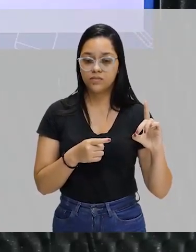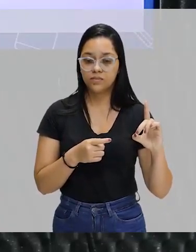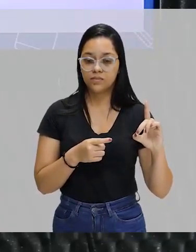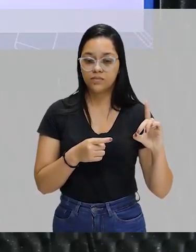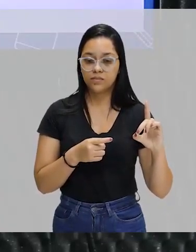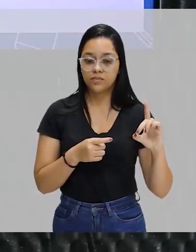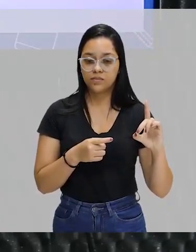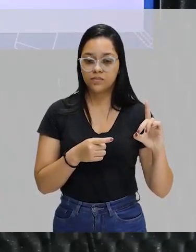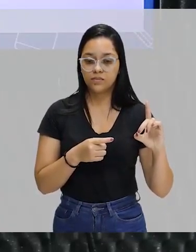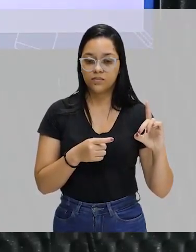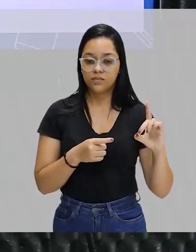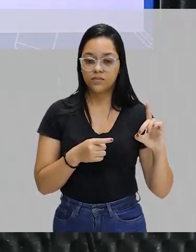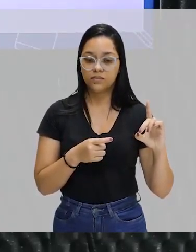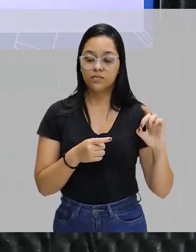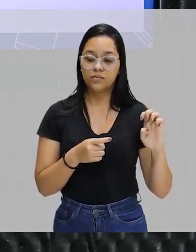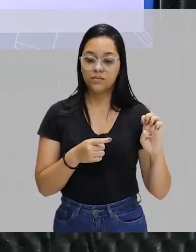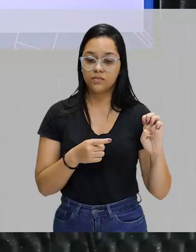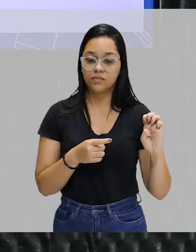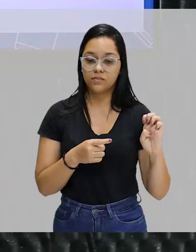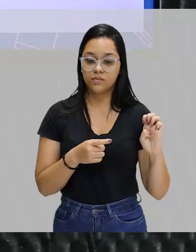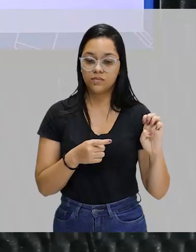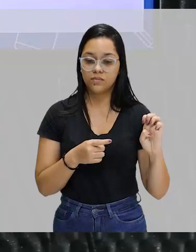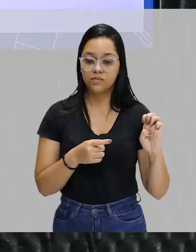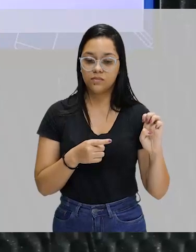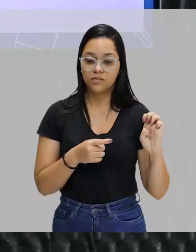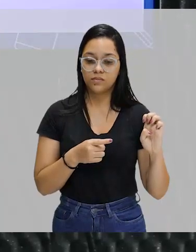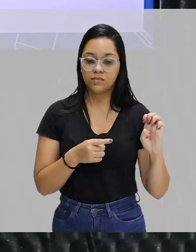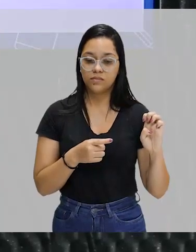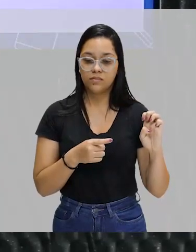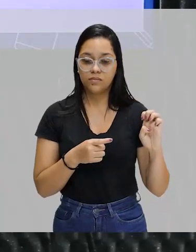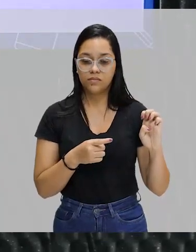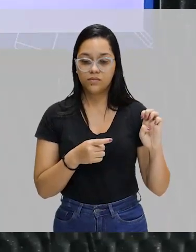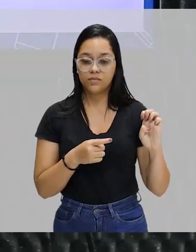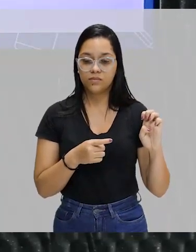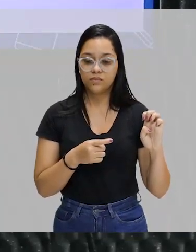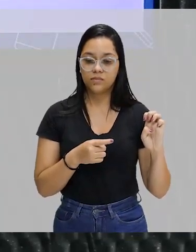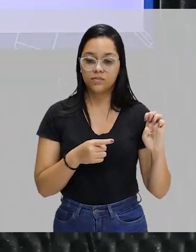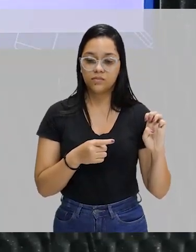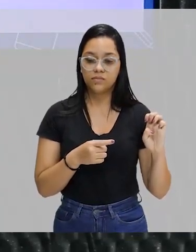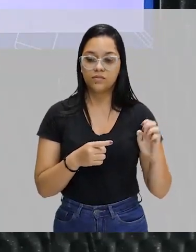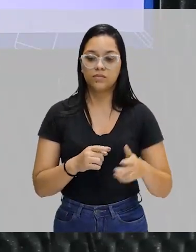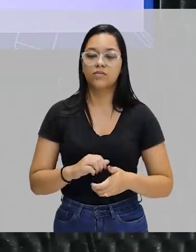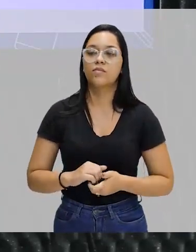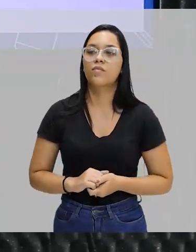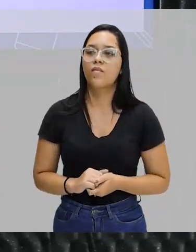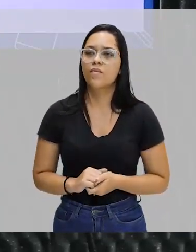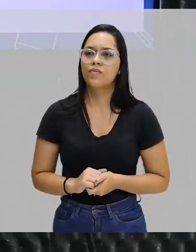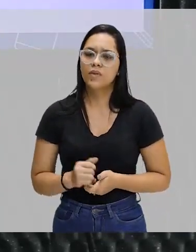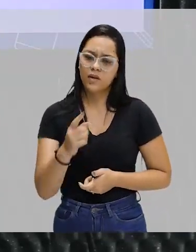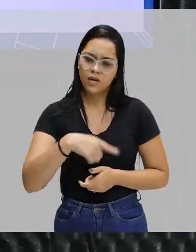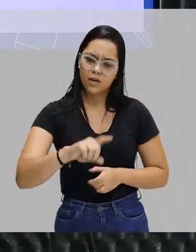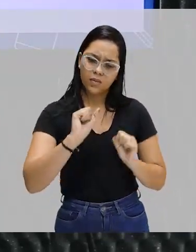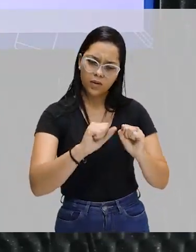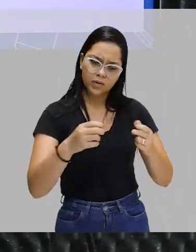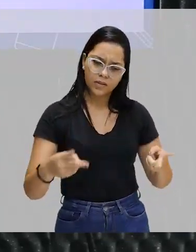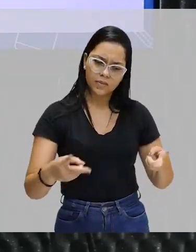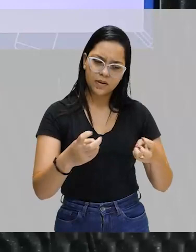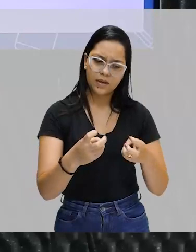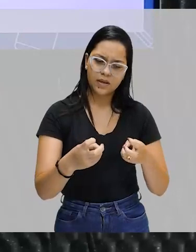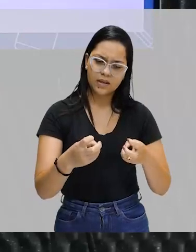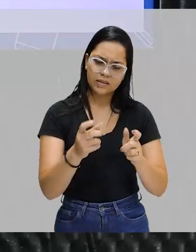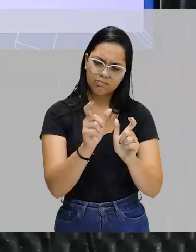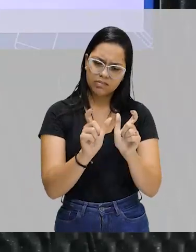suster e prescrição. Letra E, degradado, sustar e proscrição. Vocês conseguem perceber que as palavras são